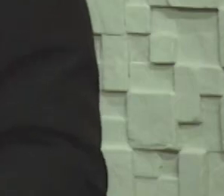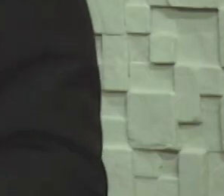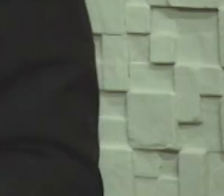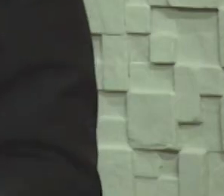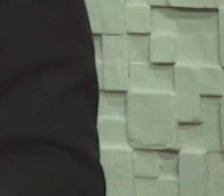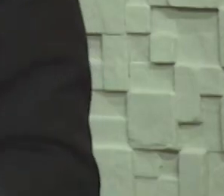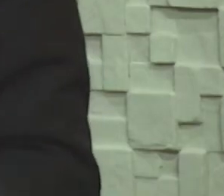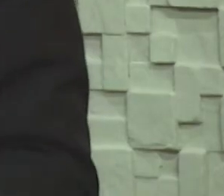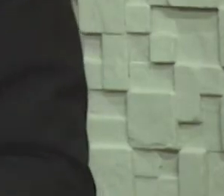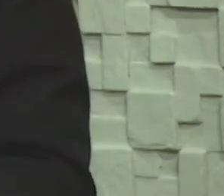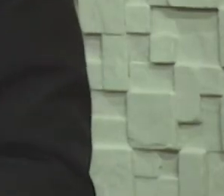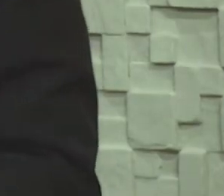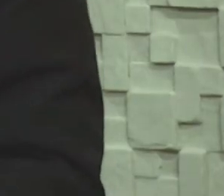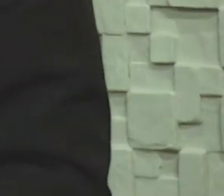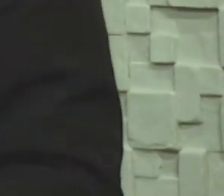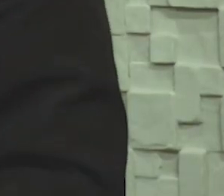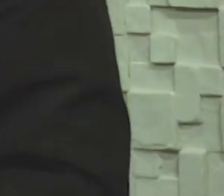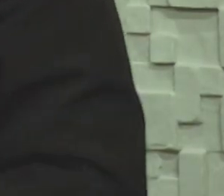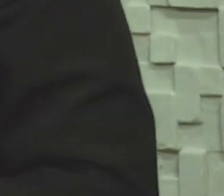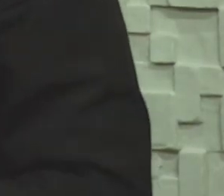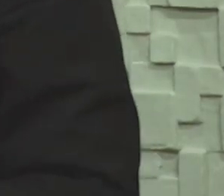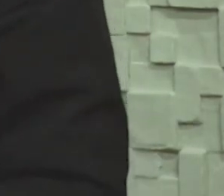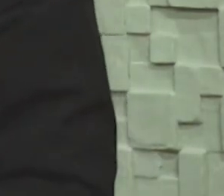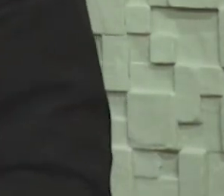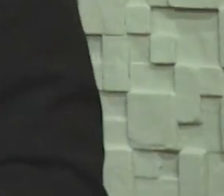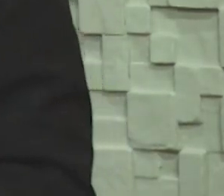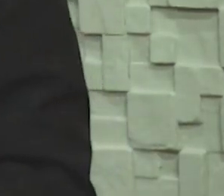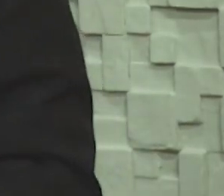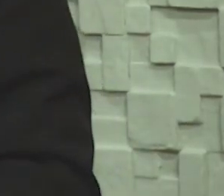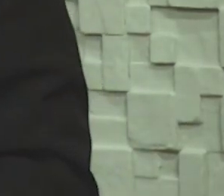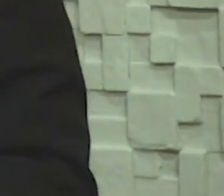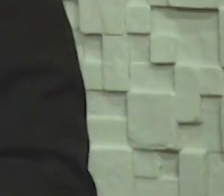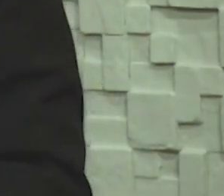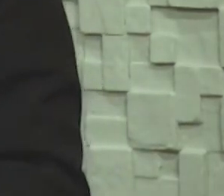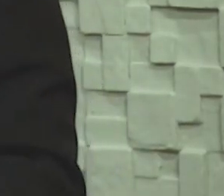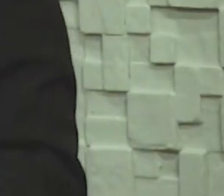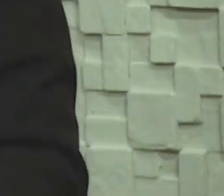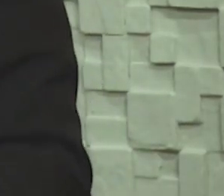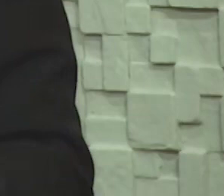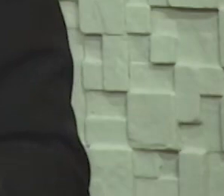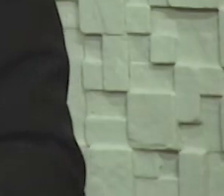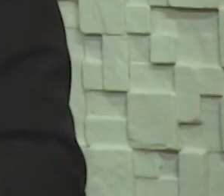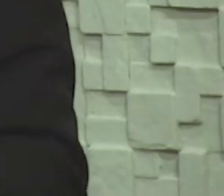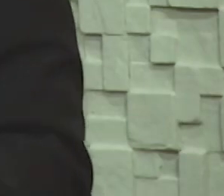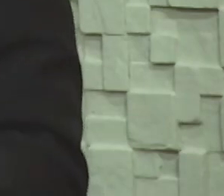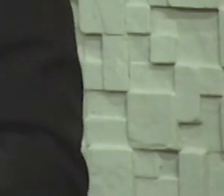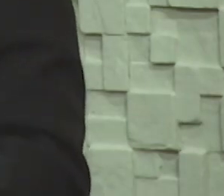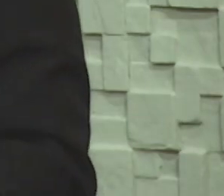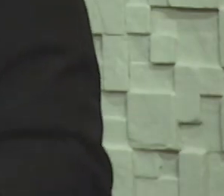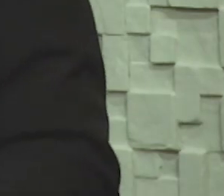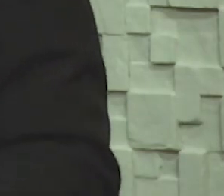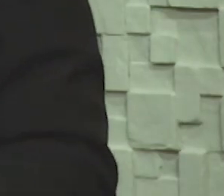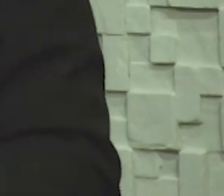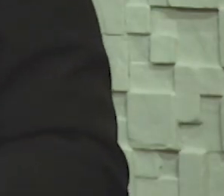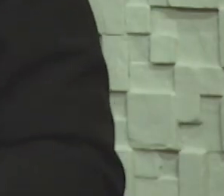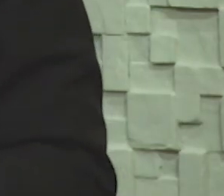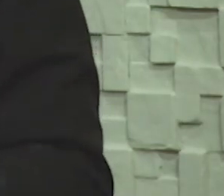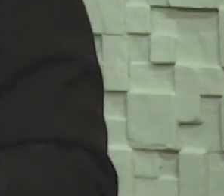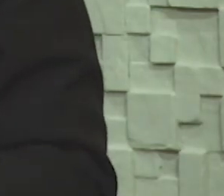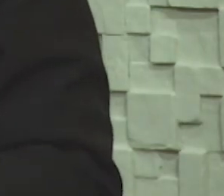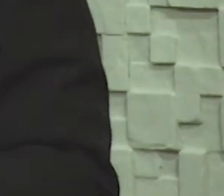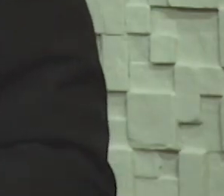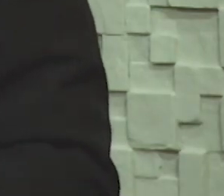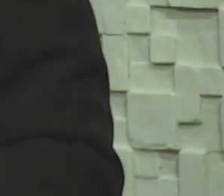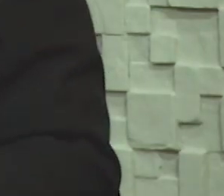todos juntos né quanto menos gente ficar pelo caminho melhor tá então fica aqui o nosso apelo né que todos possamos fazer a